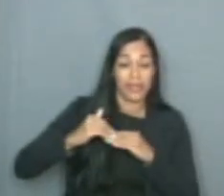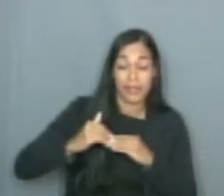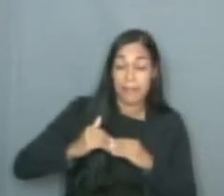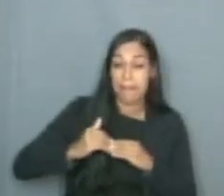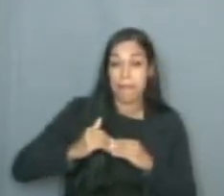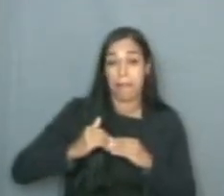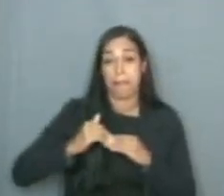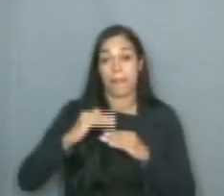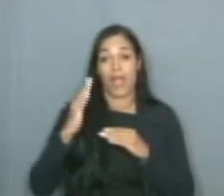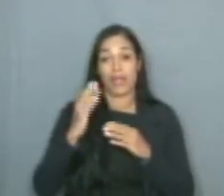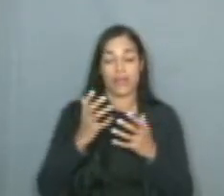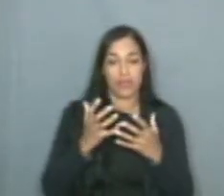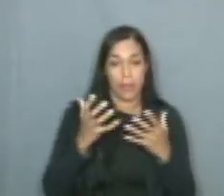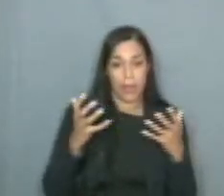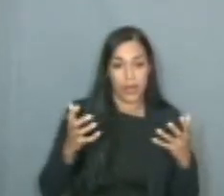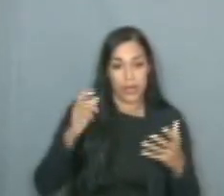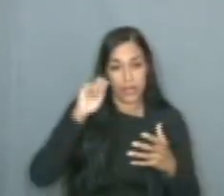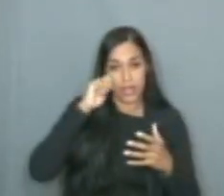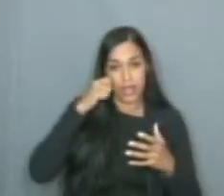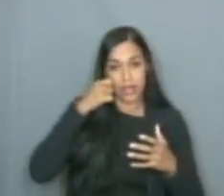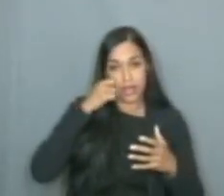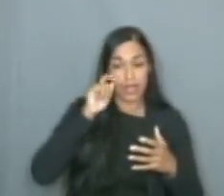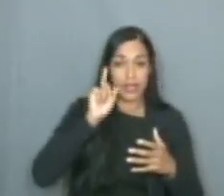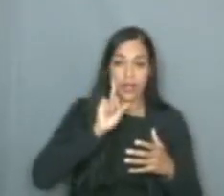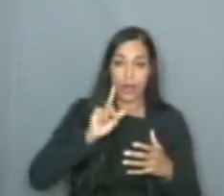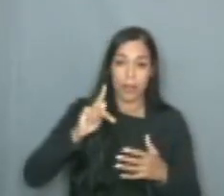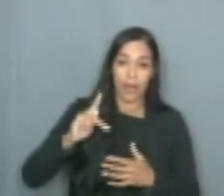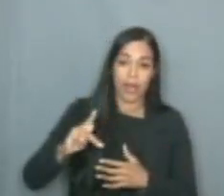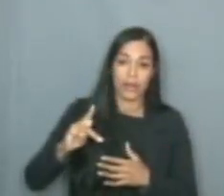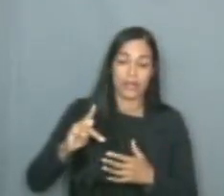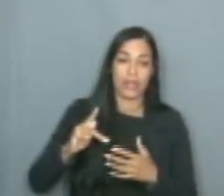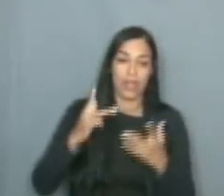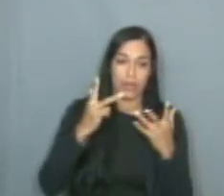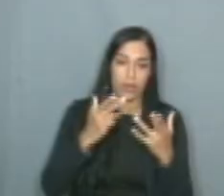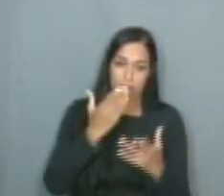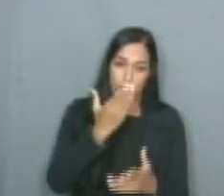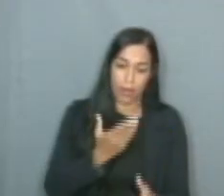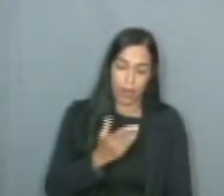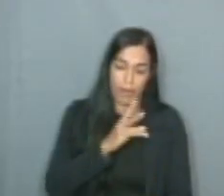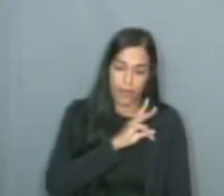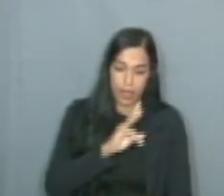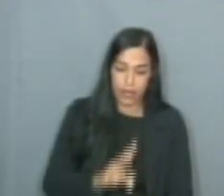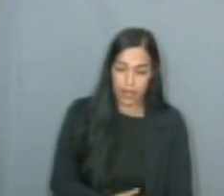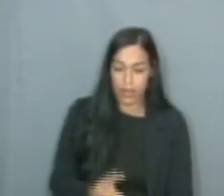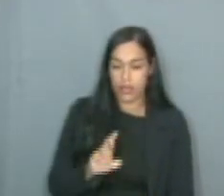sua maioria negra ou parda, como o vereador Rinaldo Júnior.